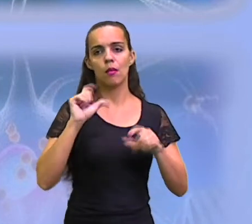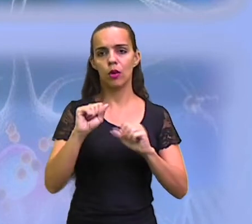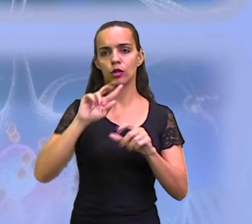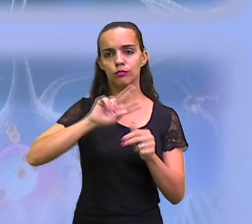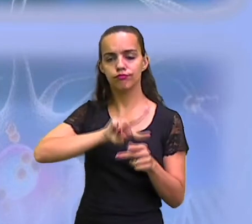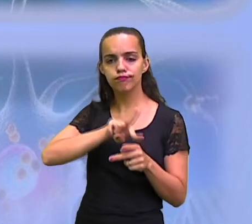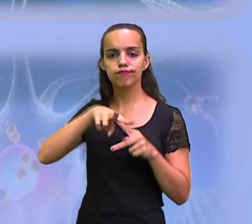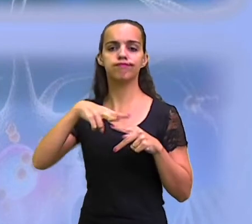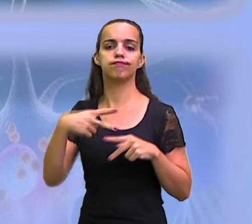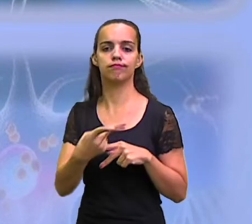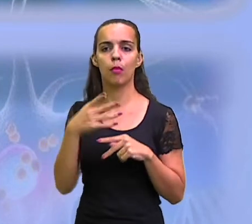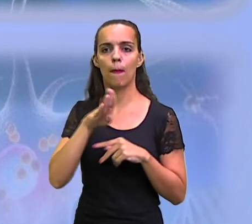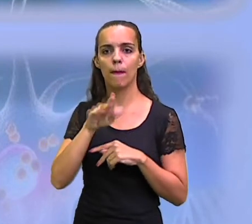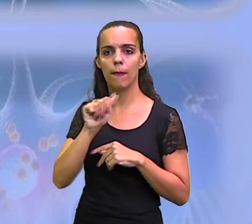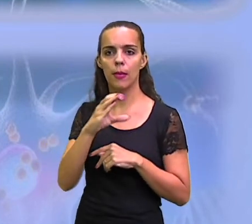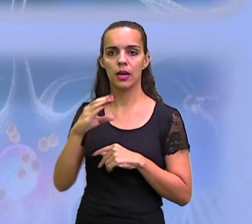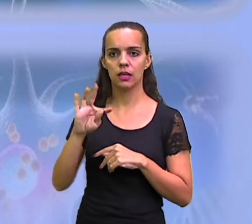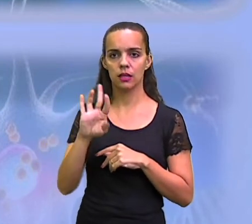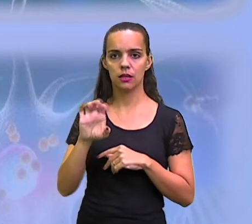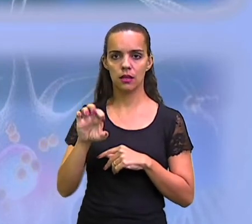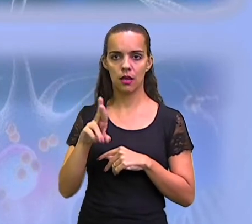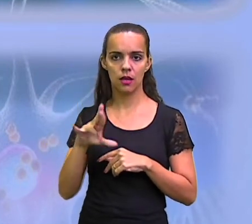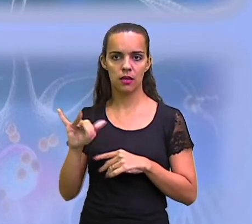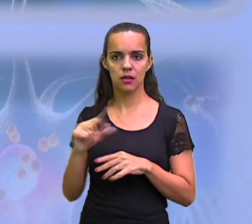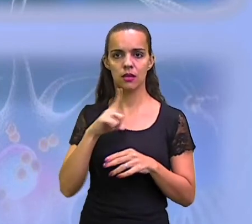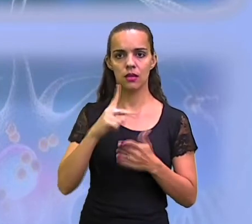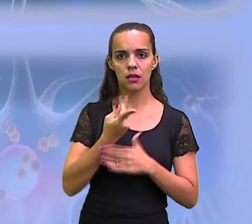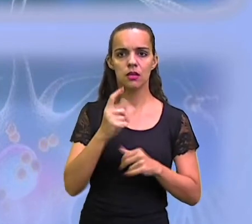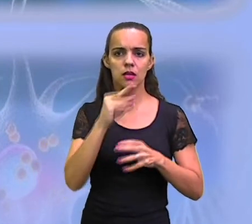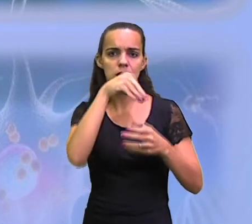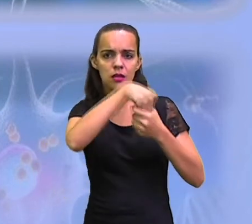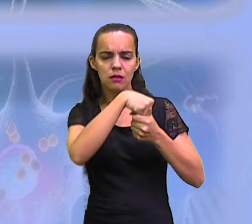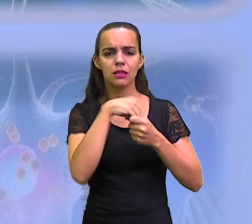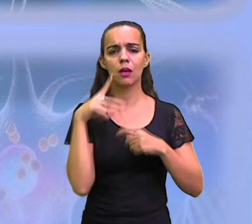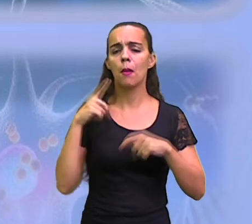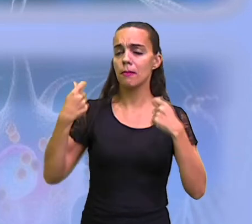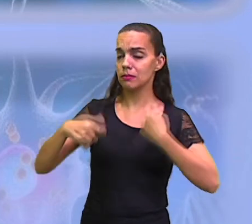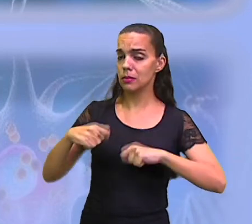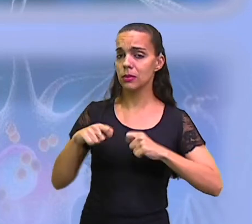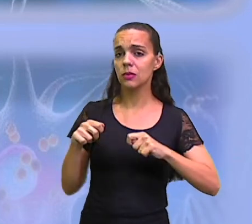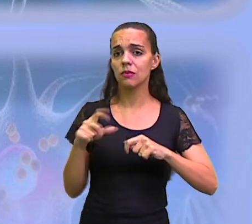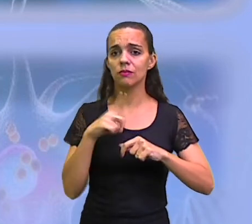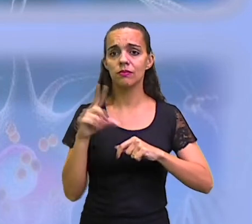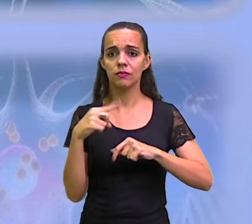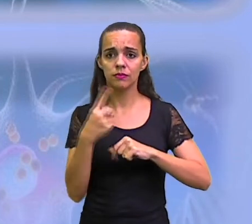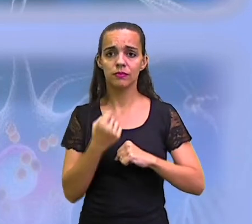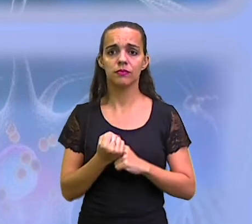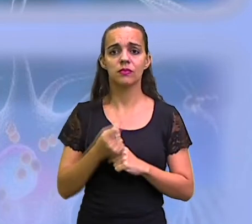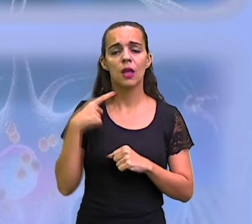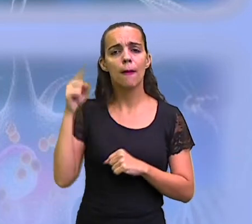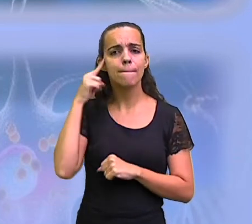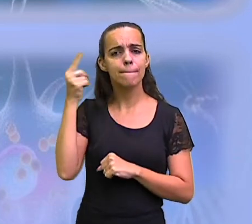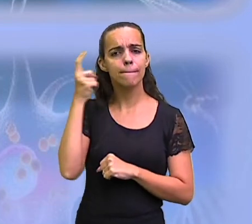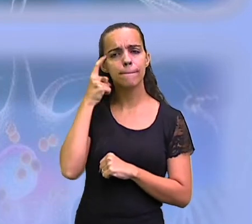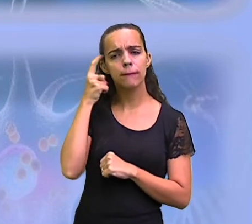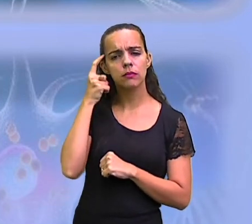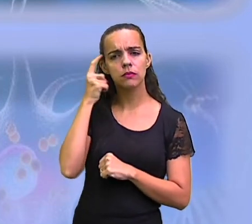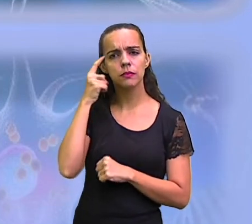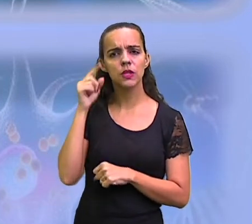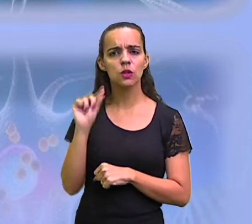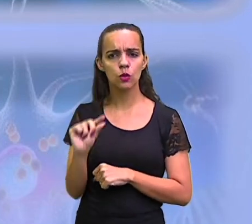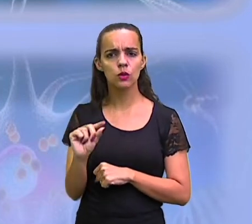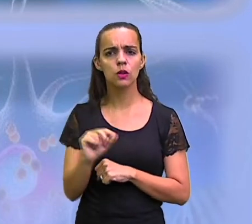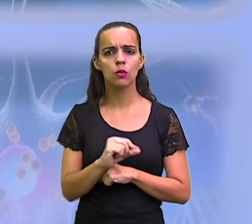a higiene é totalmente necessária? Precisamos pensar um pouco